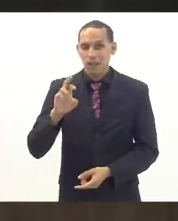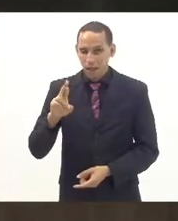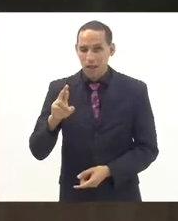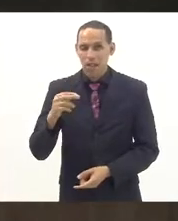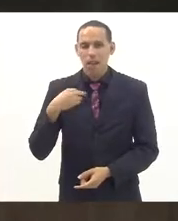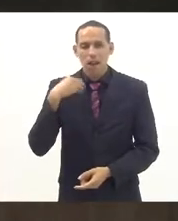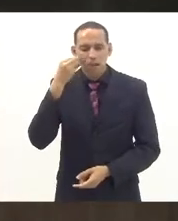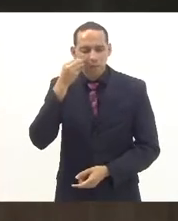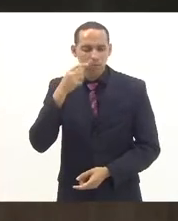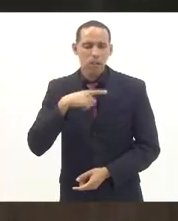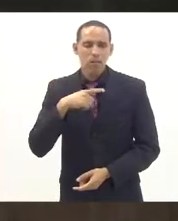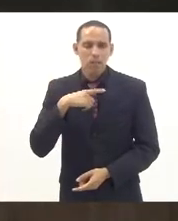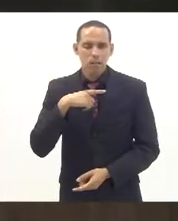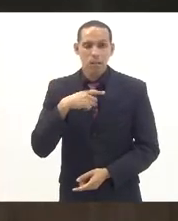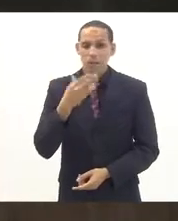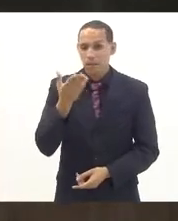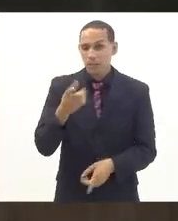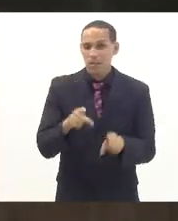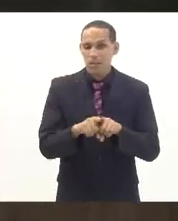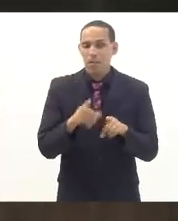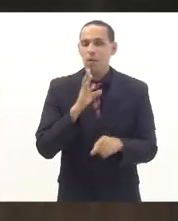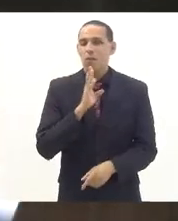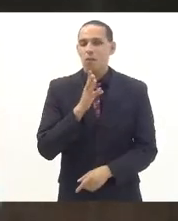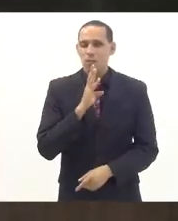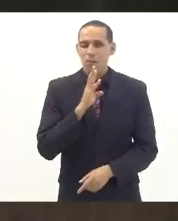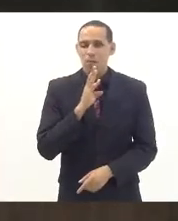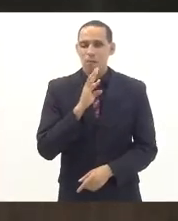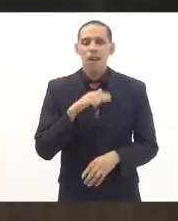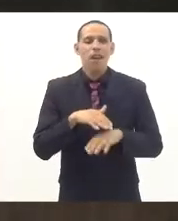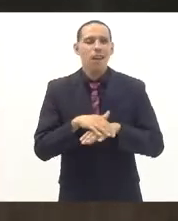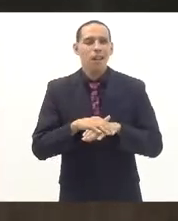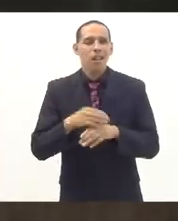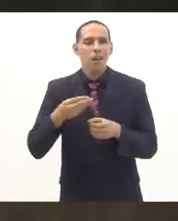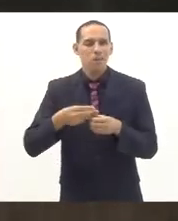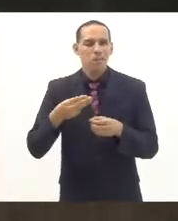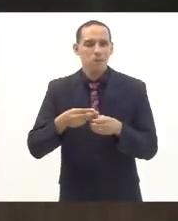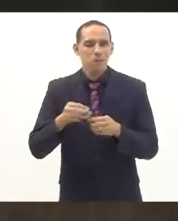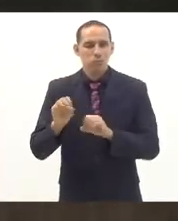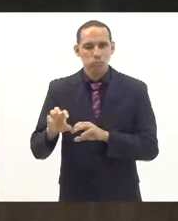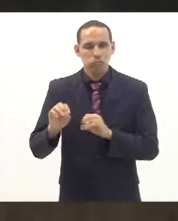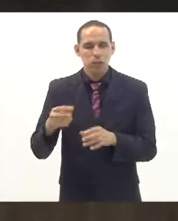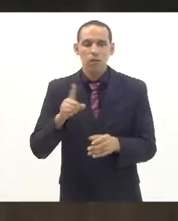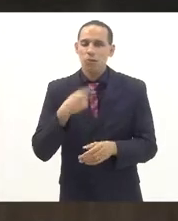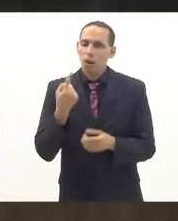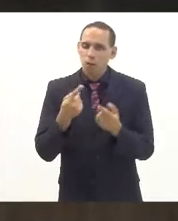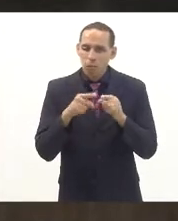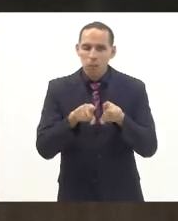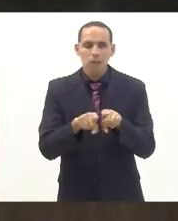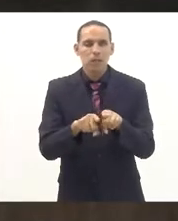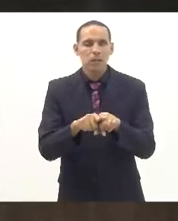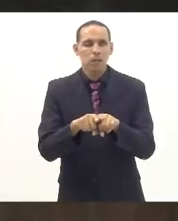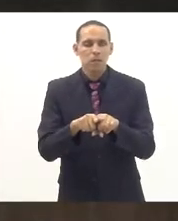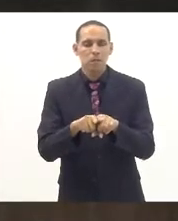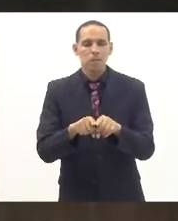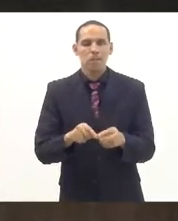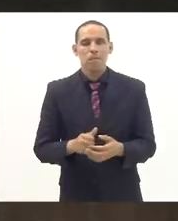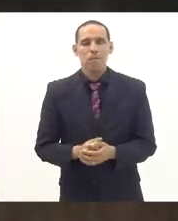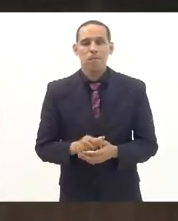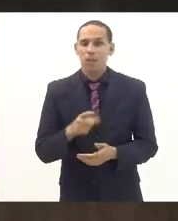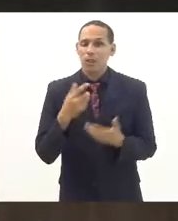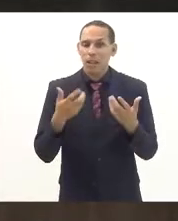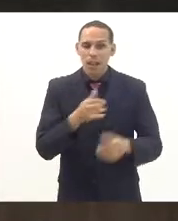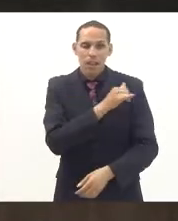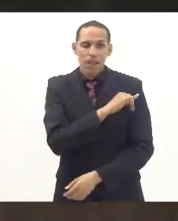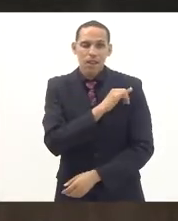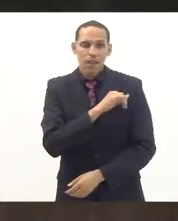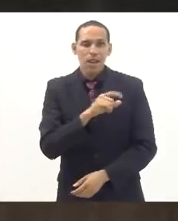especial e da experiência que voz também esse também conhece na rede Municipal de Educação a gente fez essa parceria também a gente pretende fazer